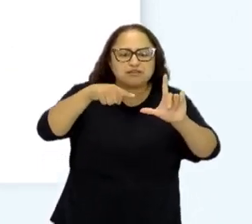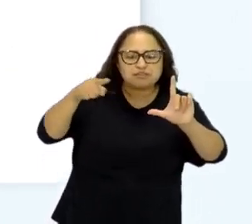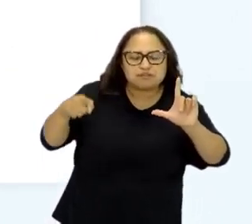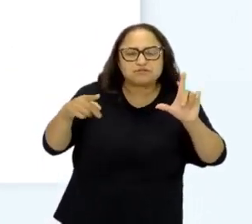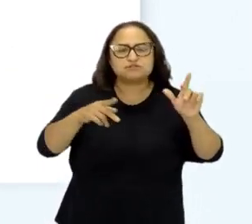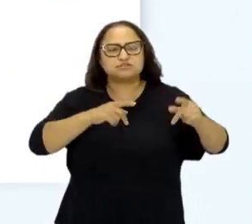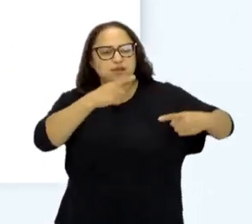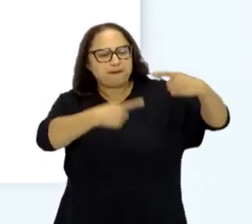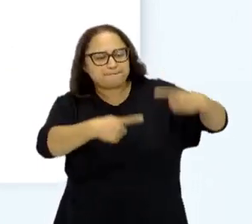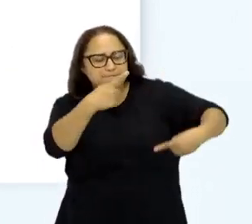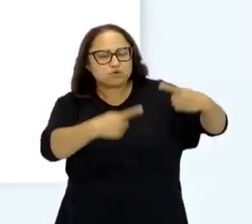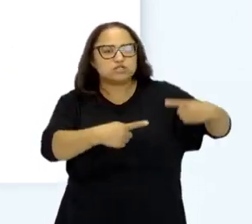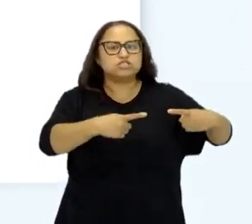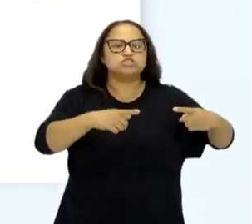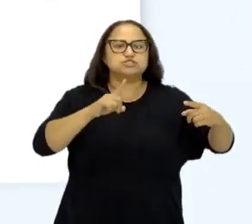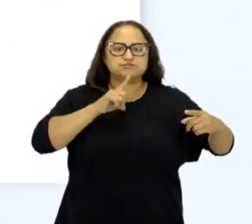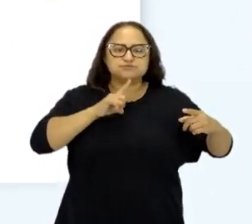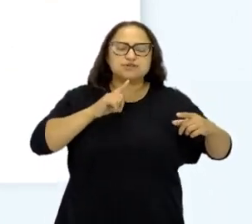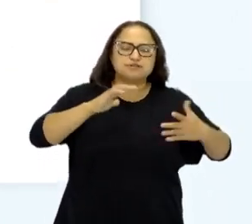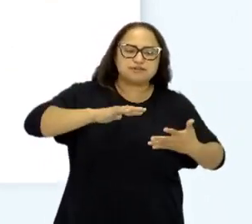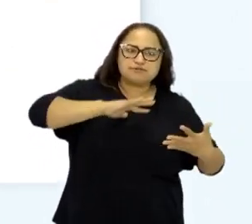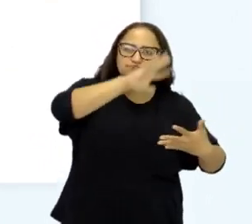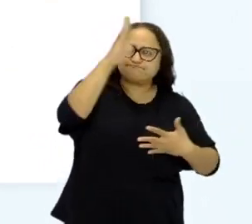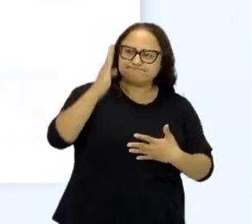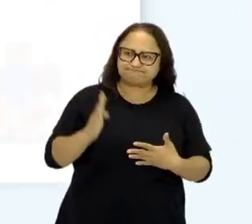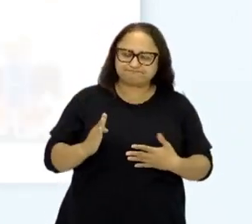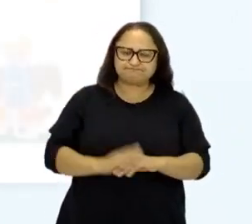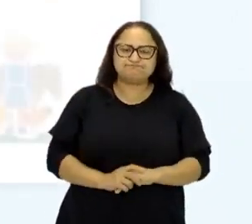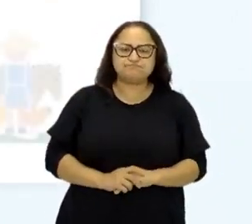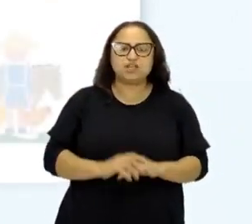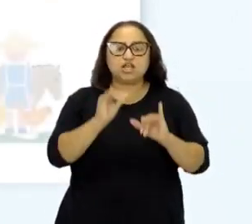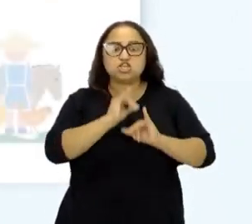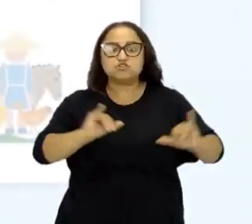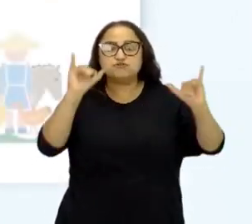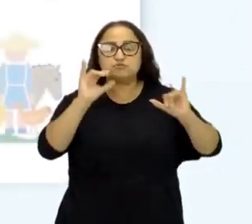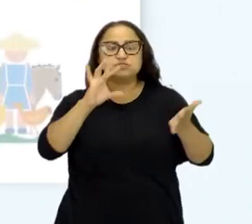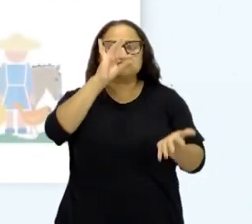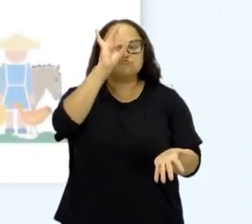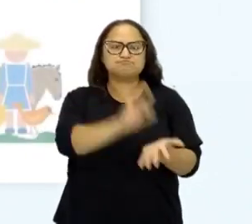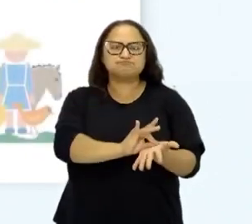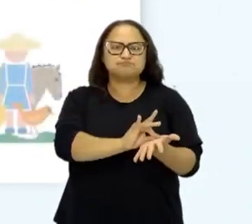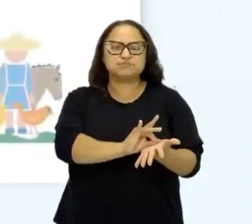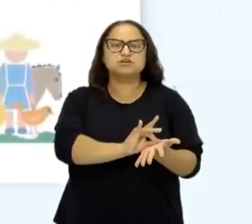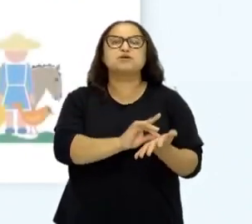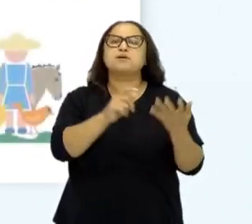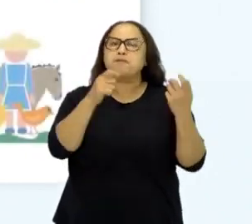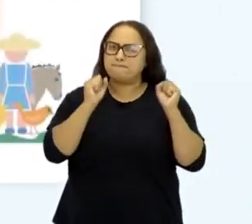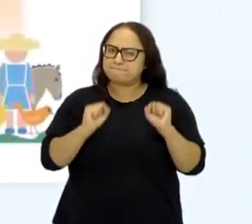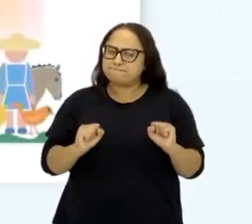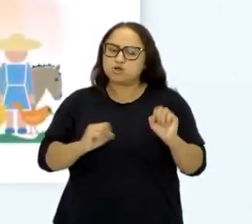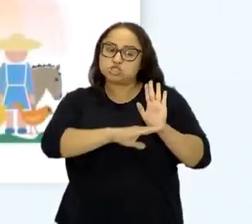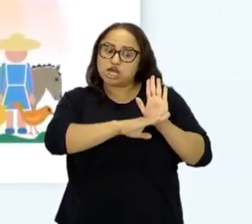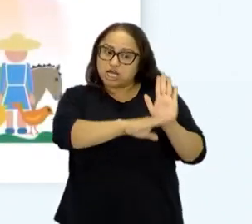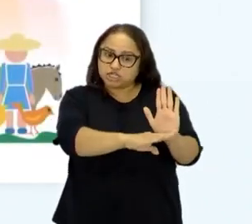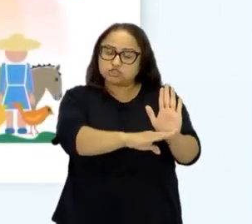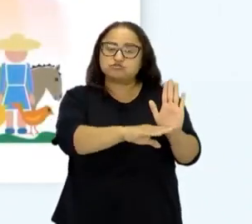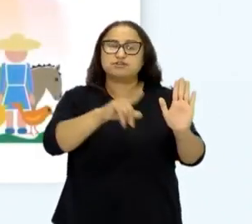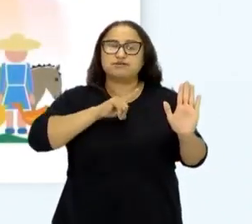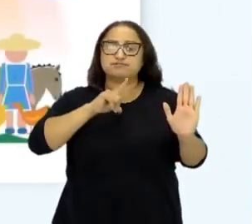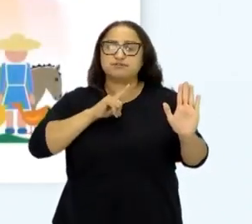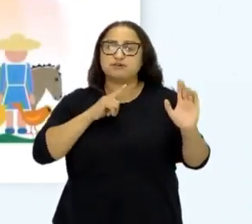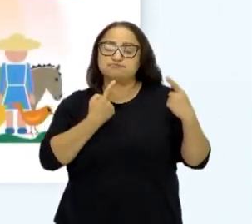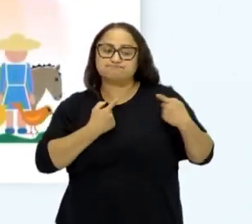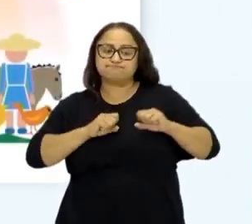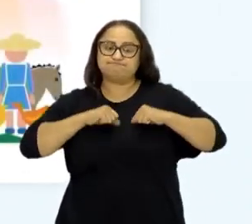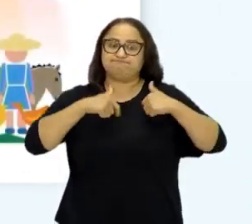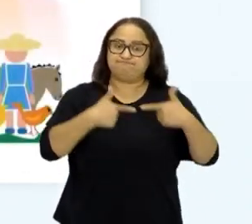políticas e regulações nacionais. Diversas fontes de informação, se consolidadas, podem ser ferramentas fundamentais em tomadas de decisão,